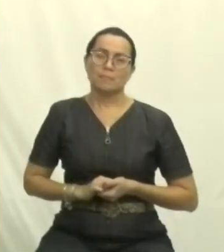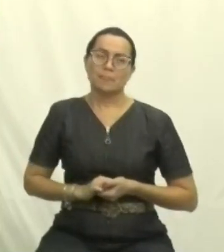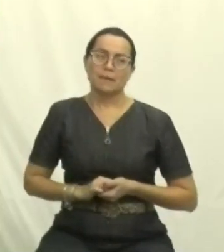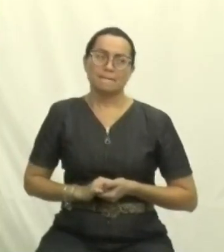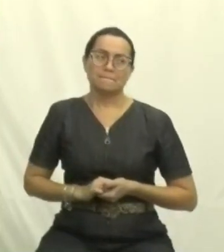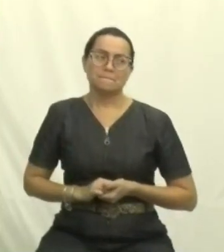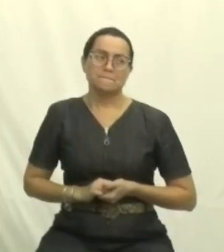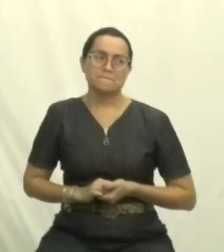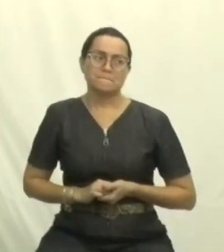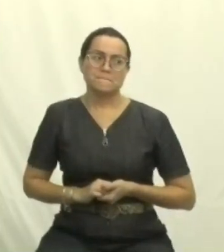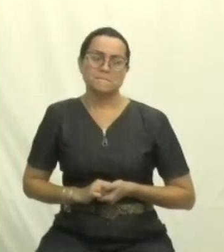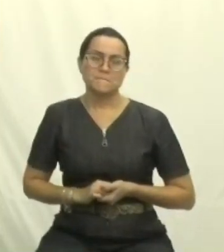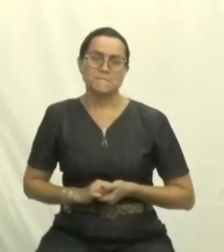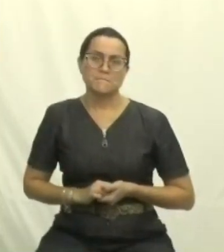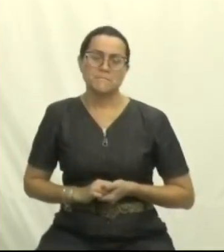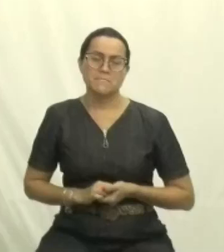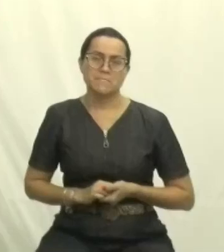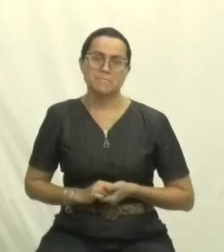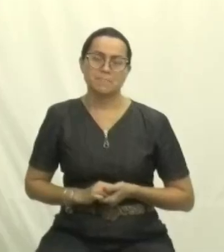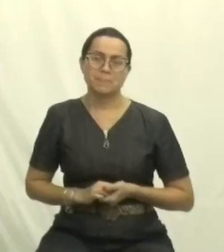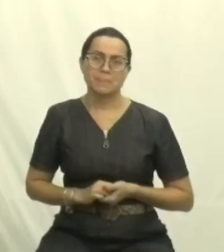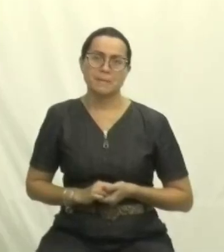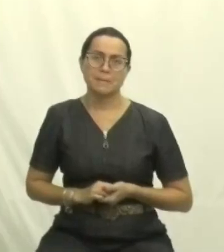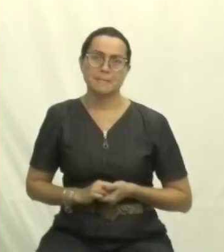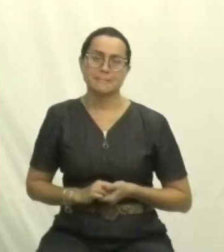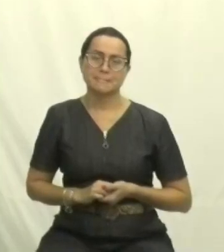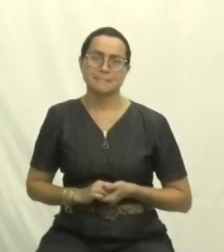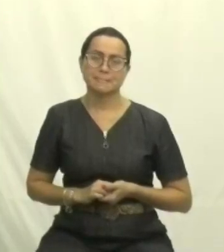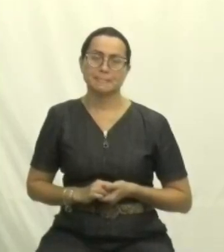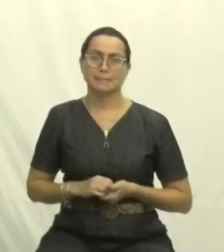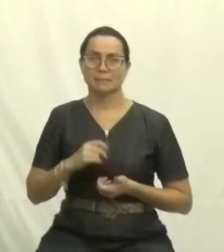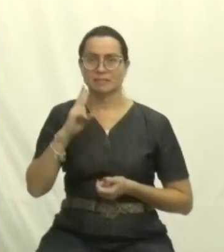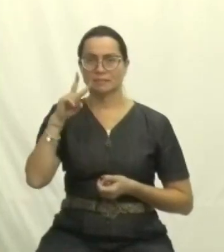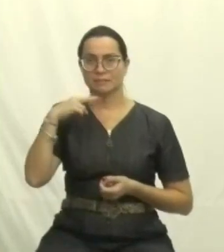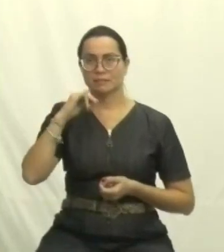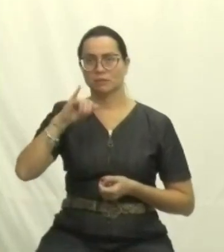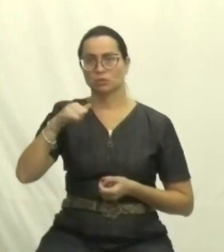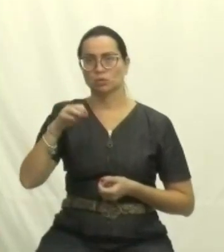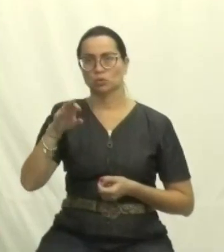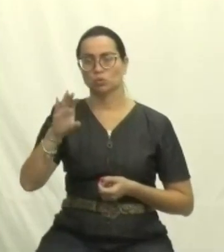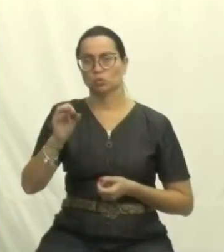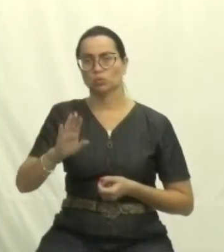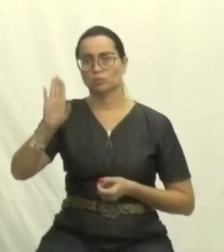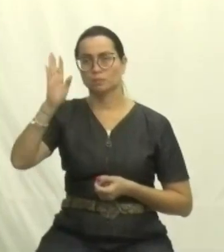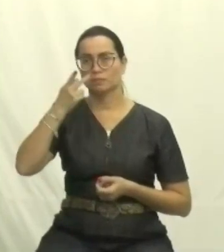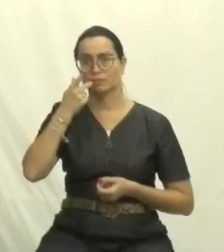do requerimento. Muito obrigado, senhor presidente. Questão de ordem cedida ao vereador Júlio Kaminski.